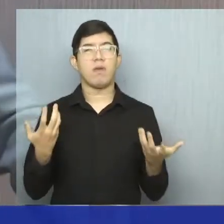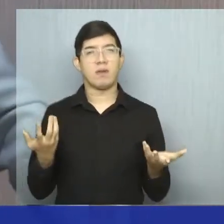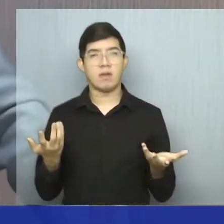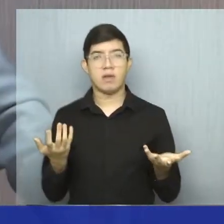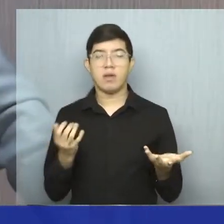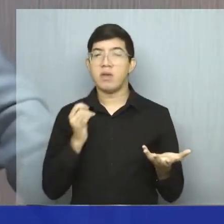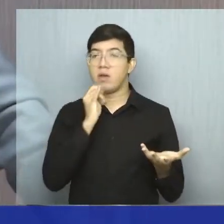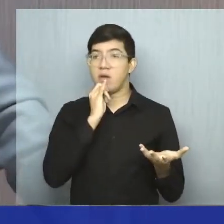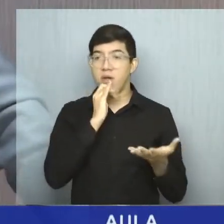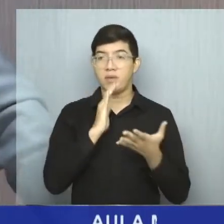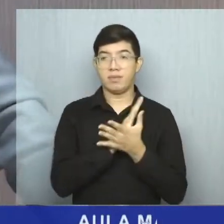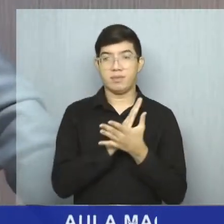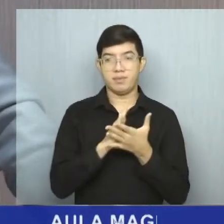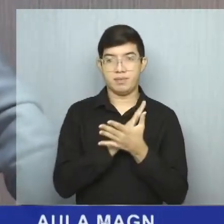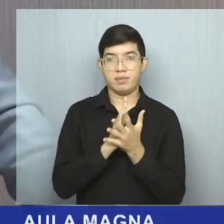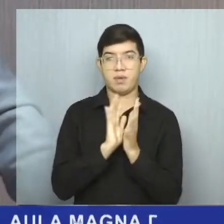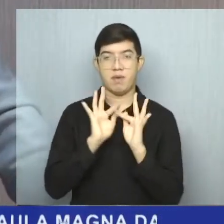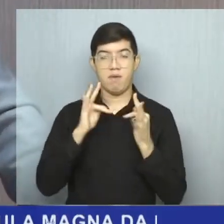mídia.